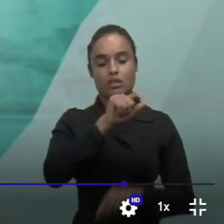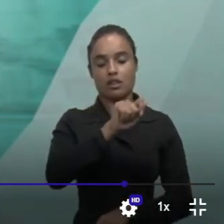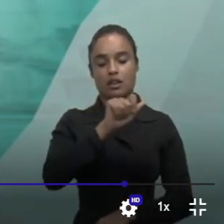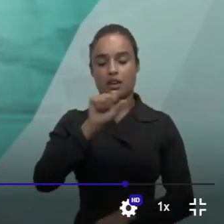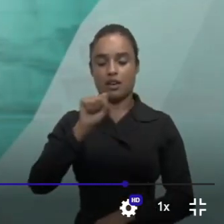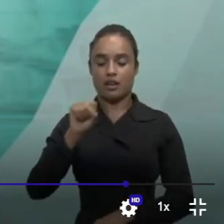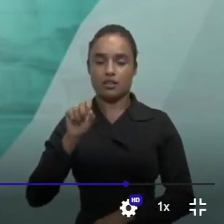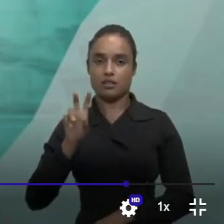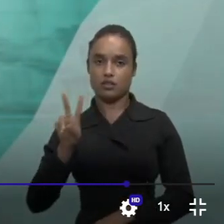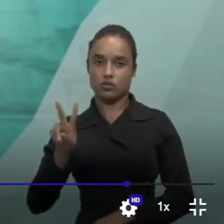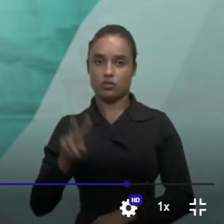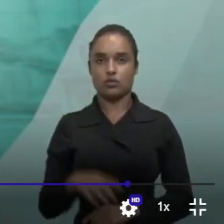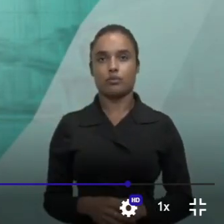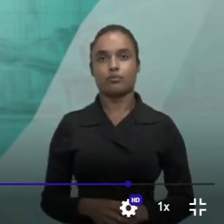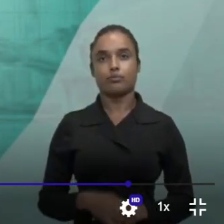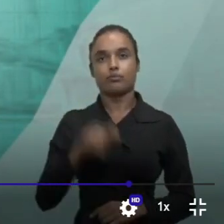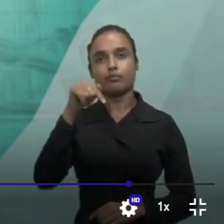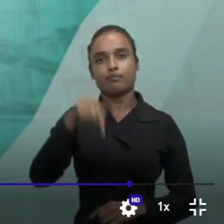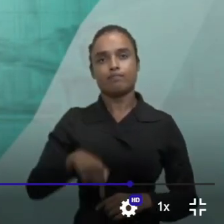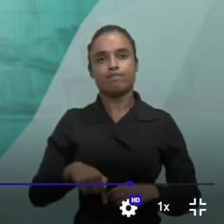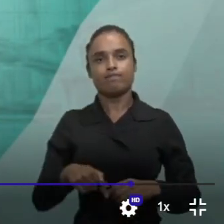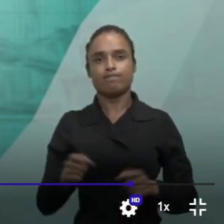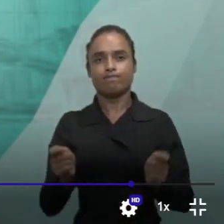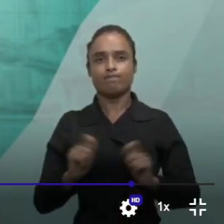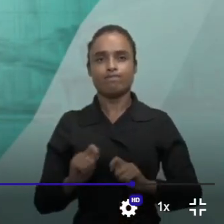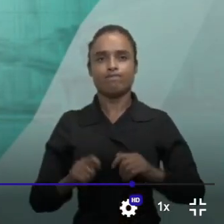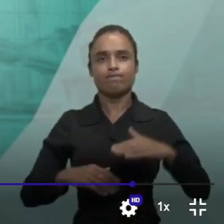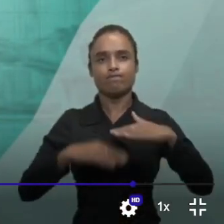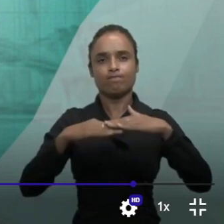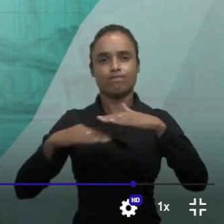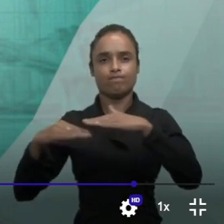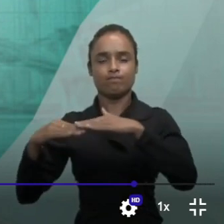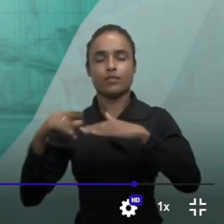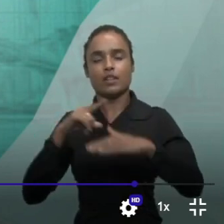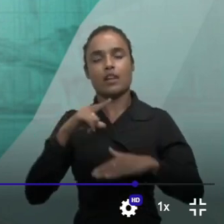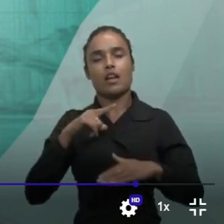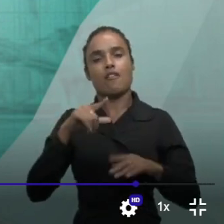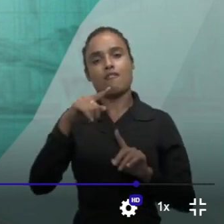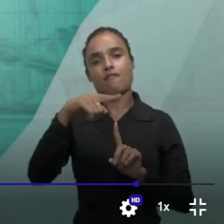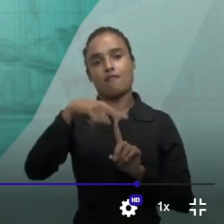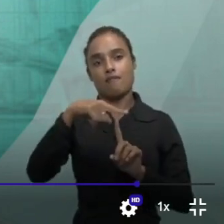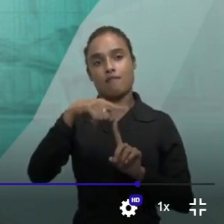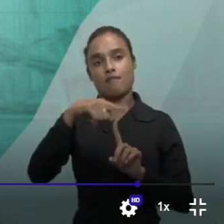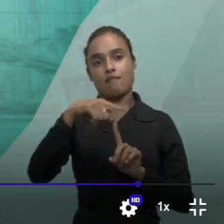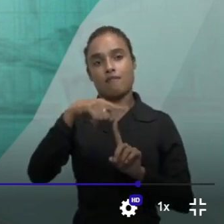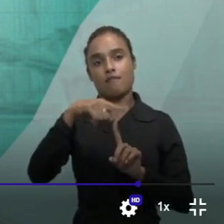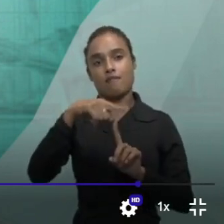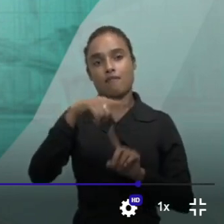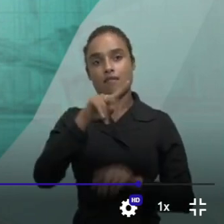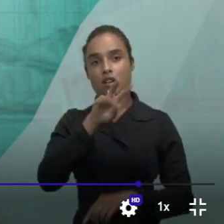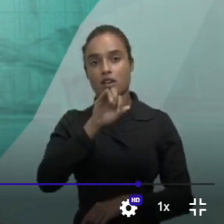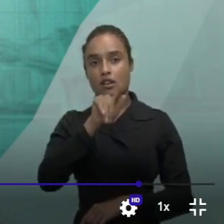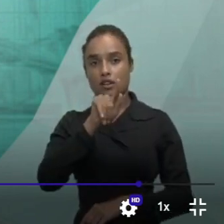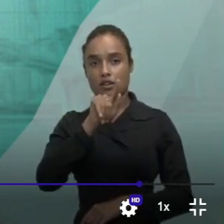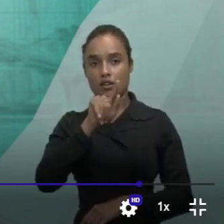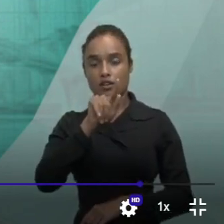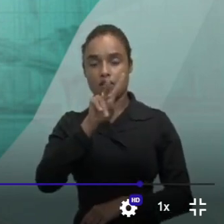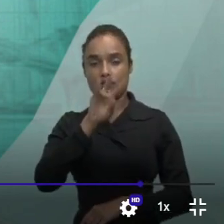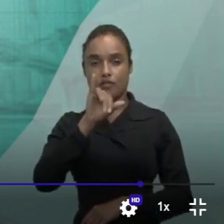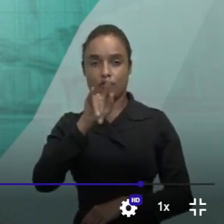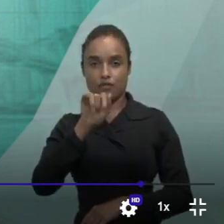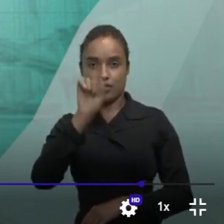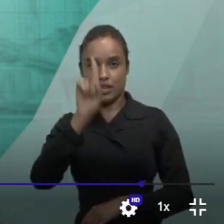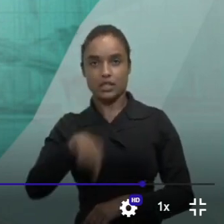Os esforços internos resistentes das vigas T, nos dois casos, são formulados por meio das equações